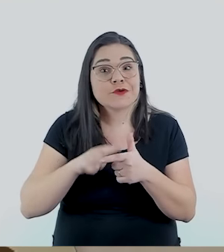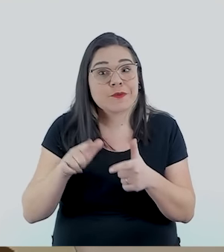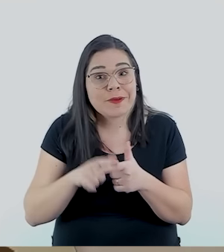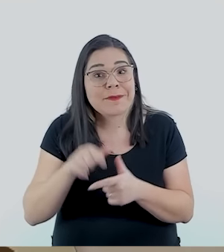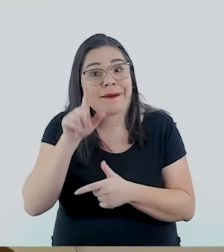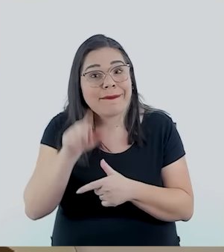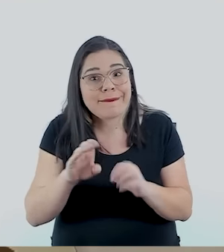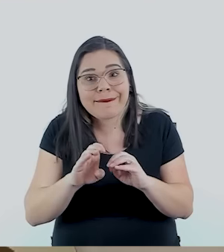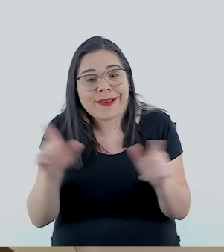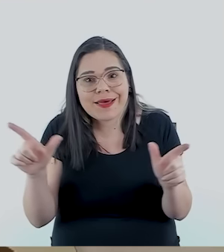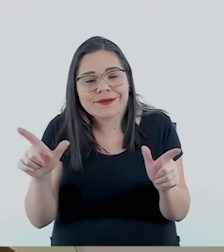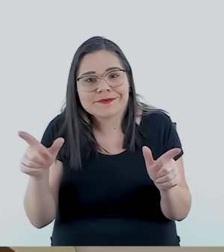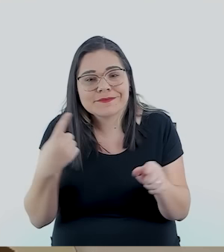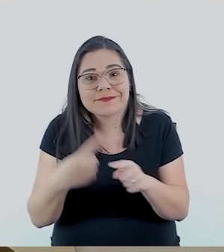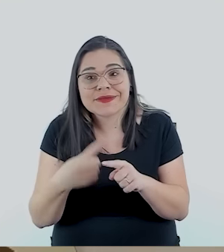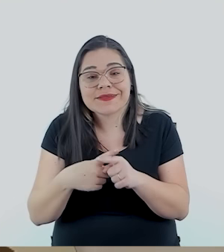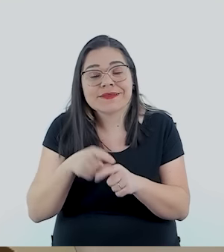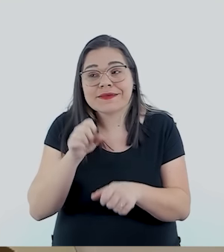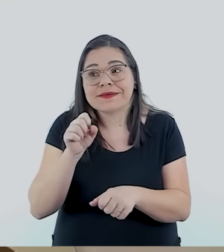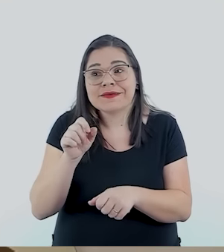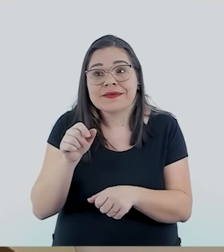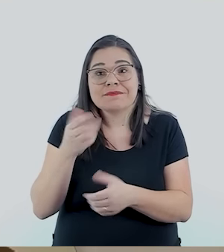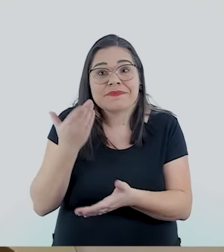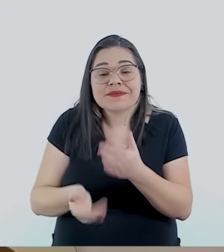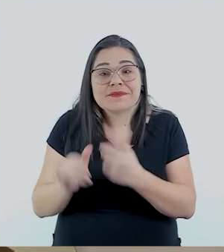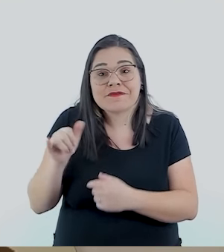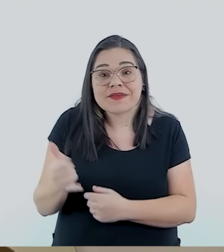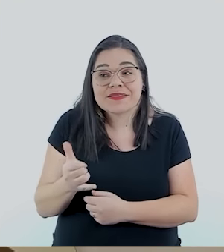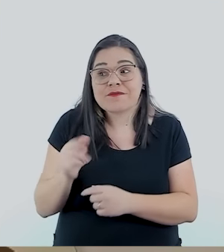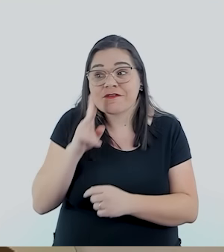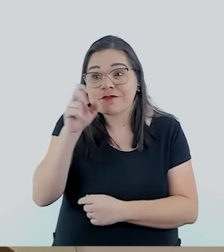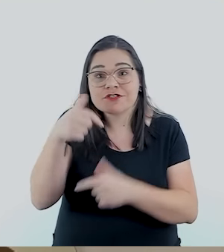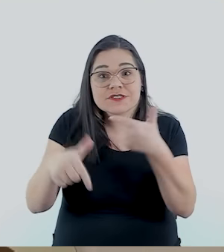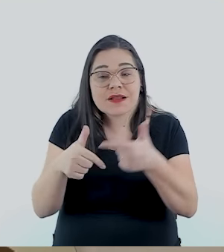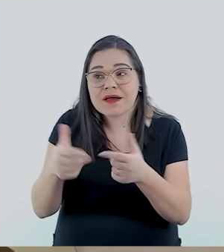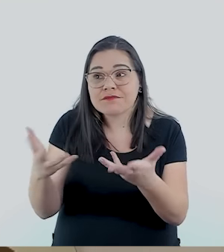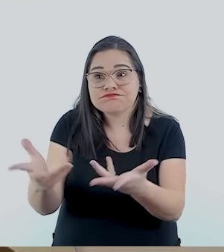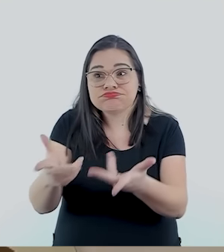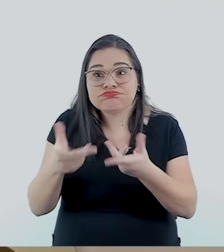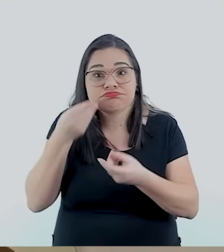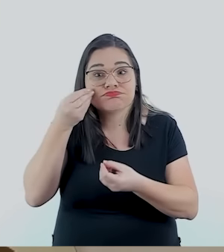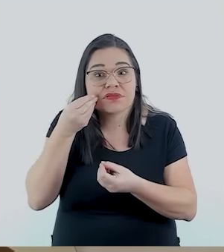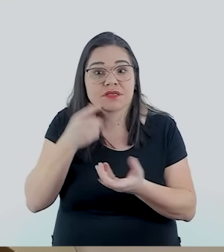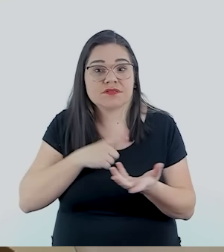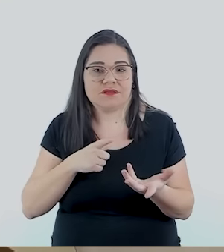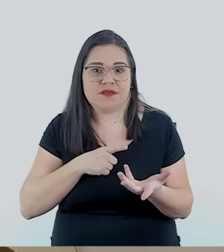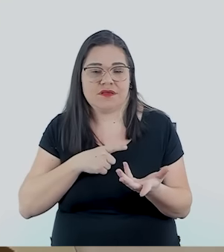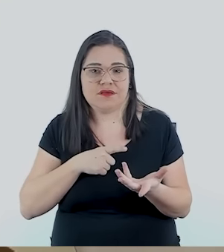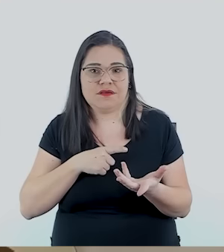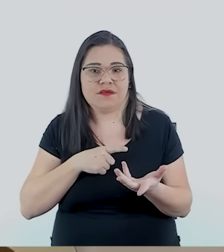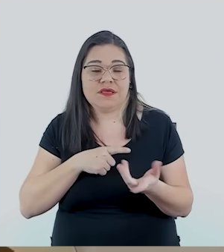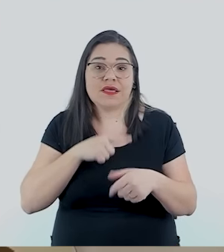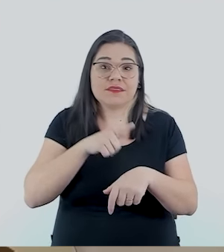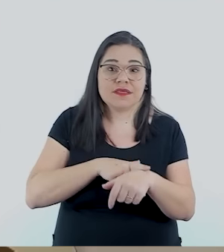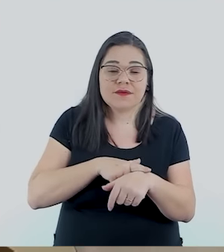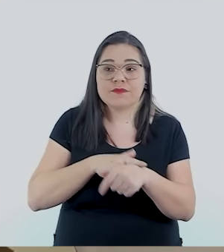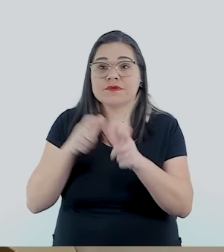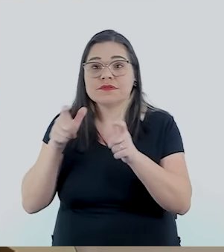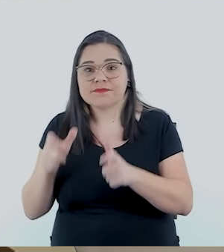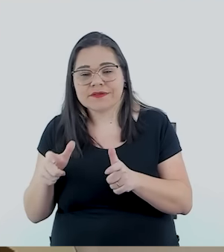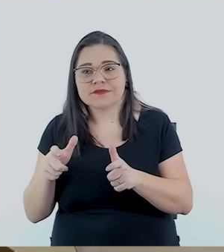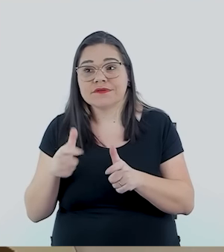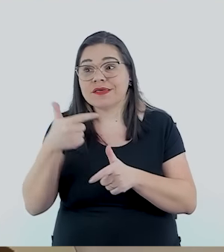tão delas que elas estão deixando de aproveitar uma uma uma força de trabalho de máximo valor e de experiência é uma combinação de tempo e espaço que eles não